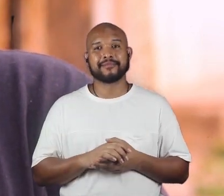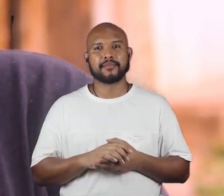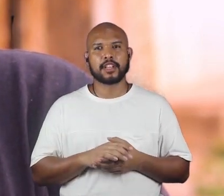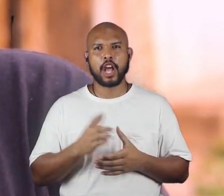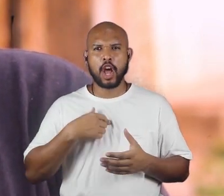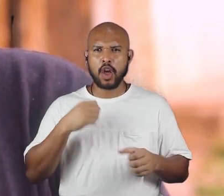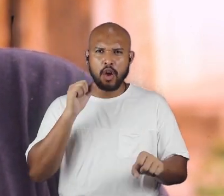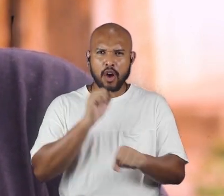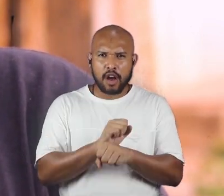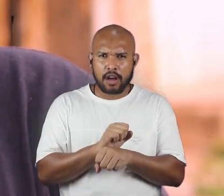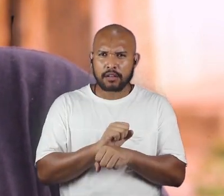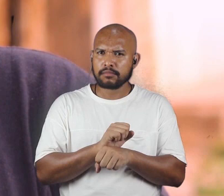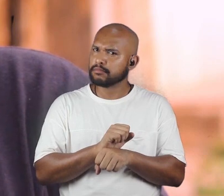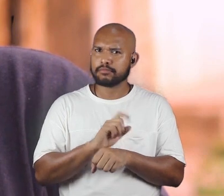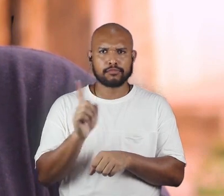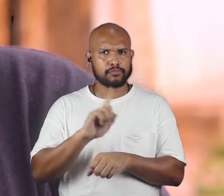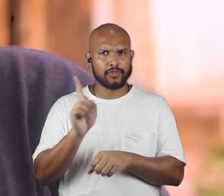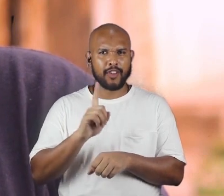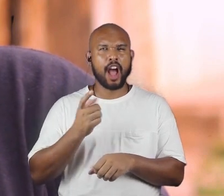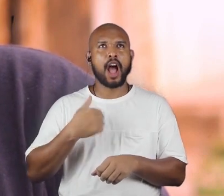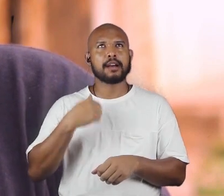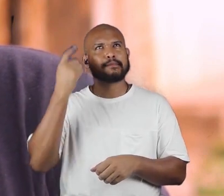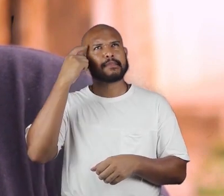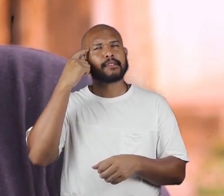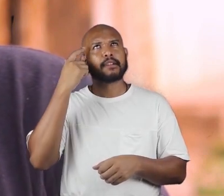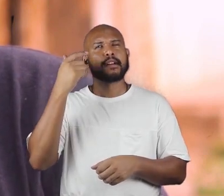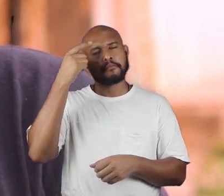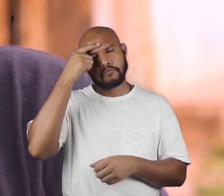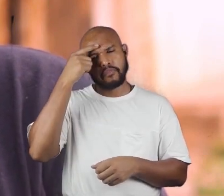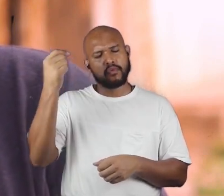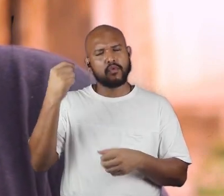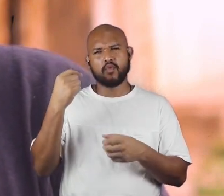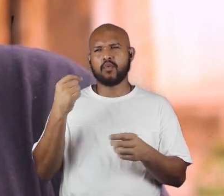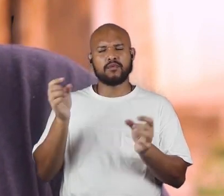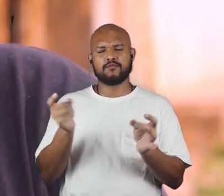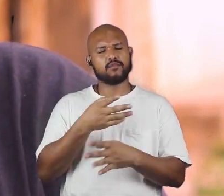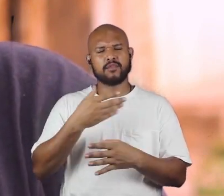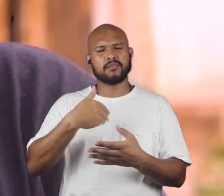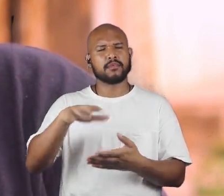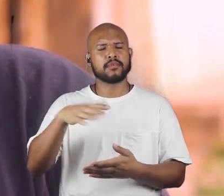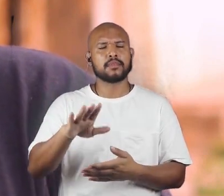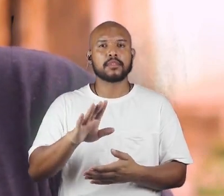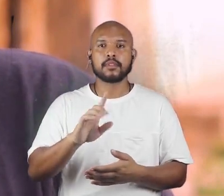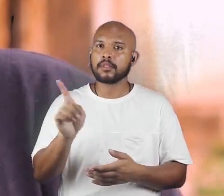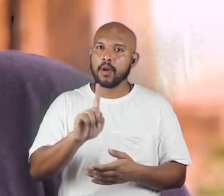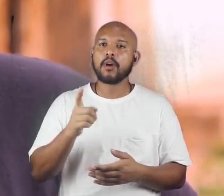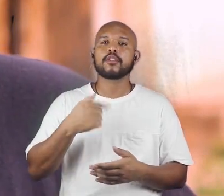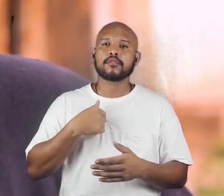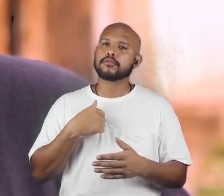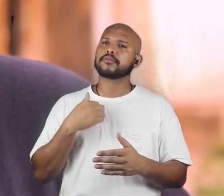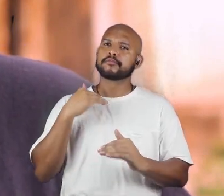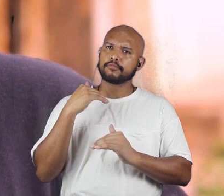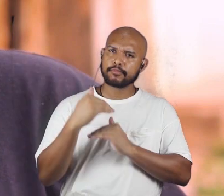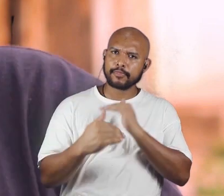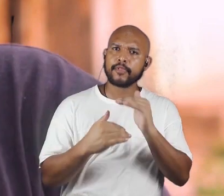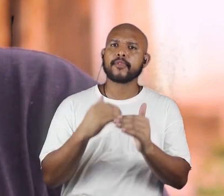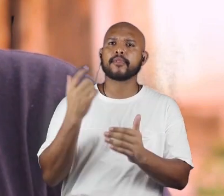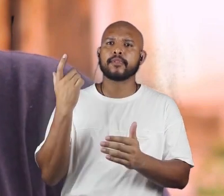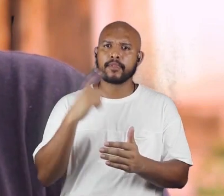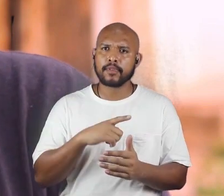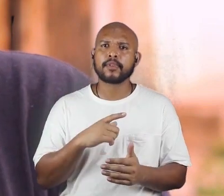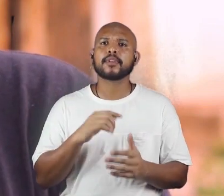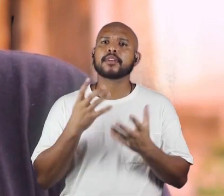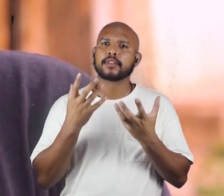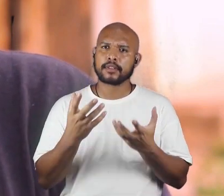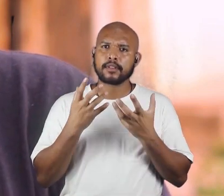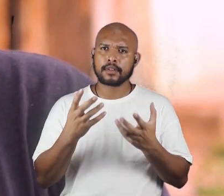concluindo. Daqui eu quero continuar. Eu nunca pensei assim, não, eu terminei minha graduação e pronto, eu já vou parar por aqui,